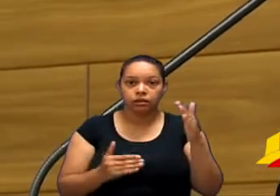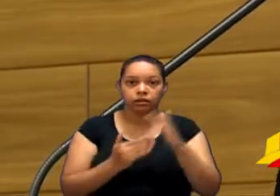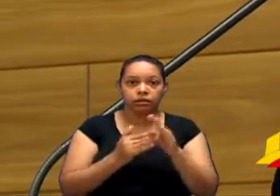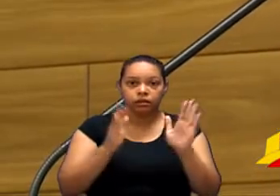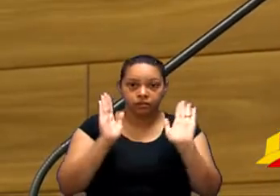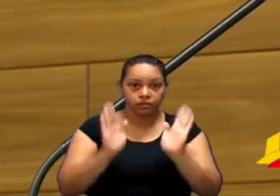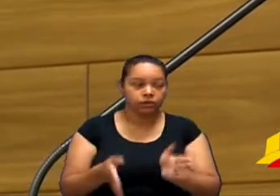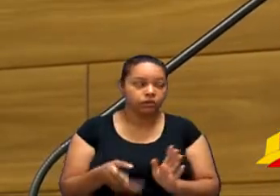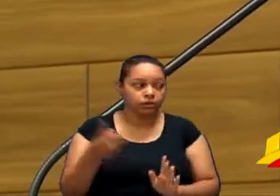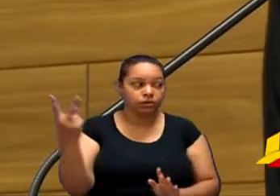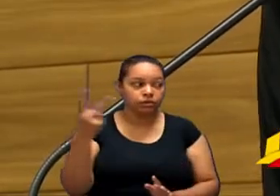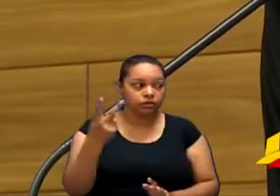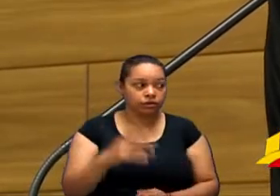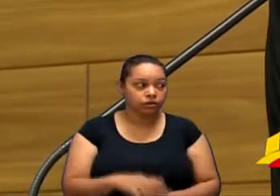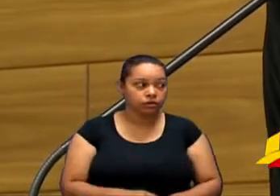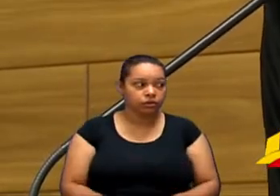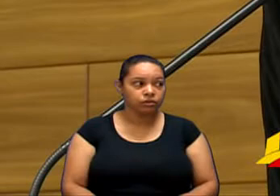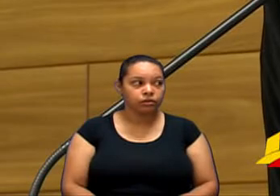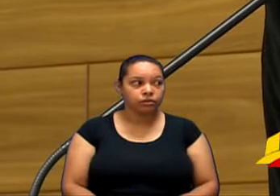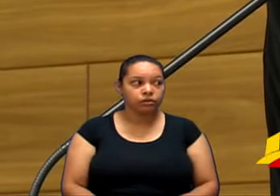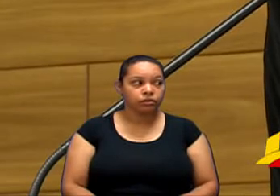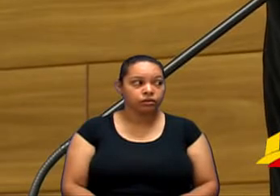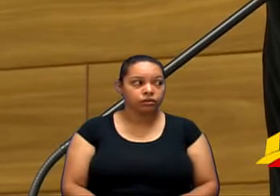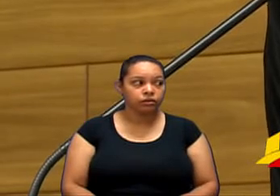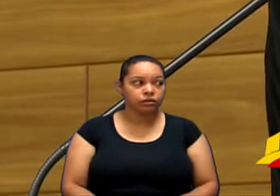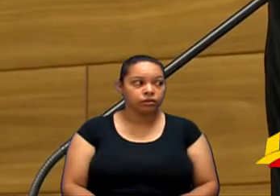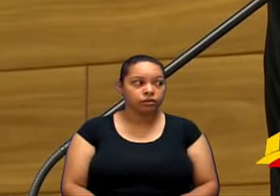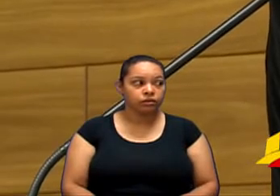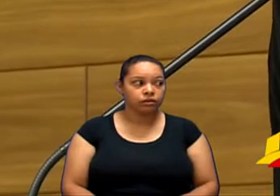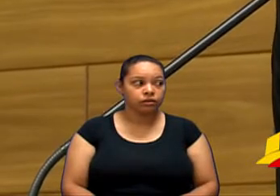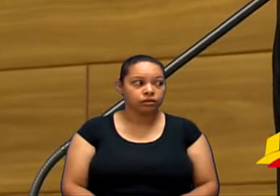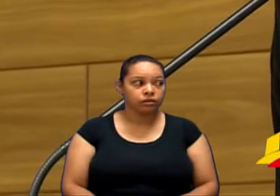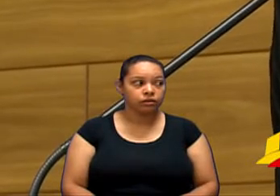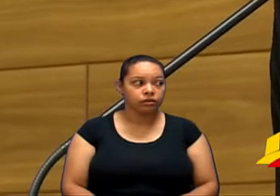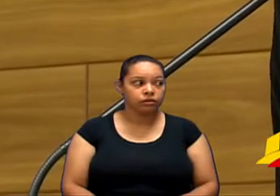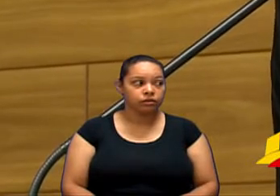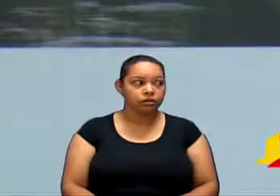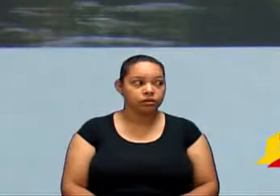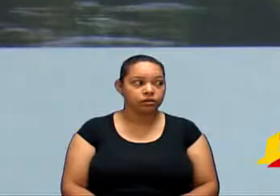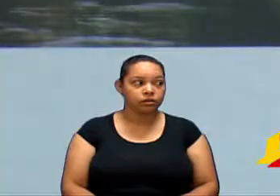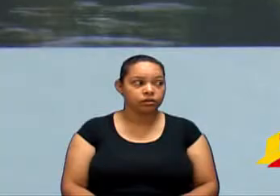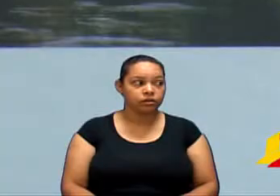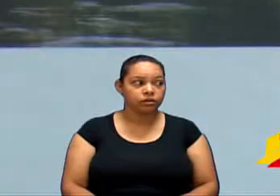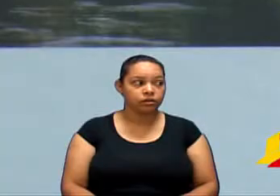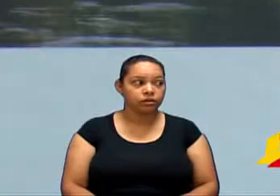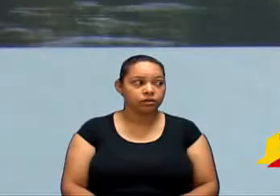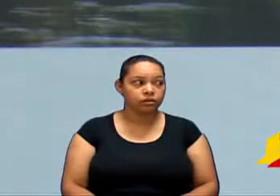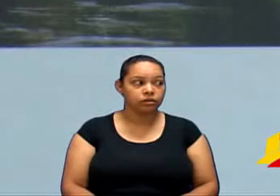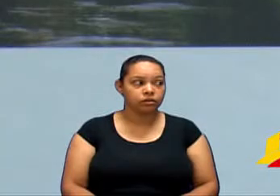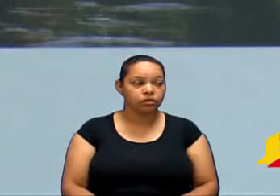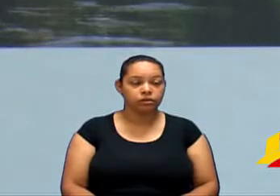pedi a palavra Doutor Obrigado Vereador Hélio